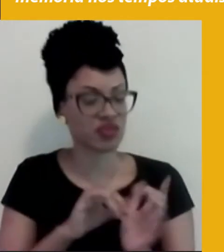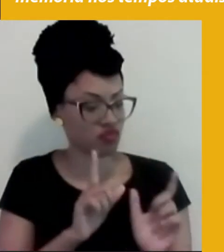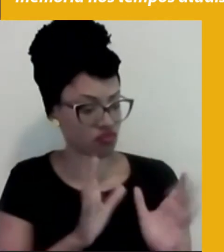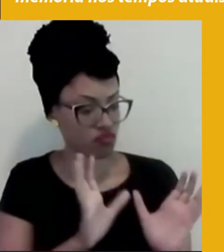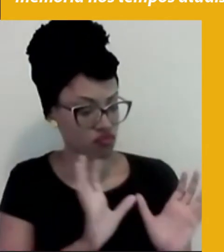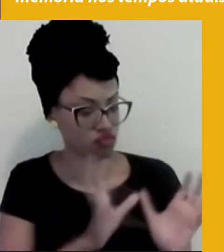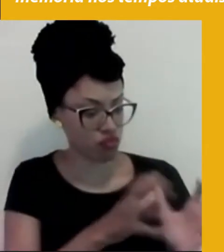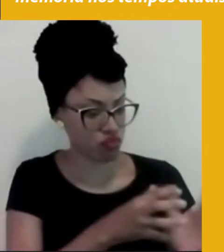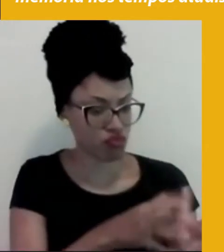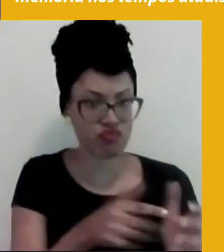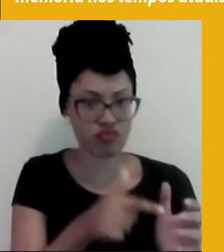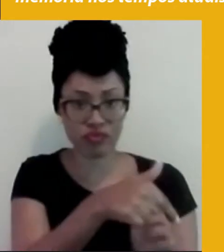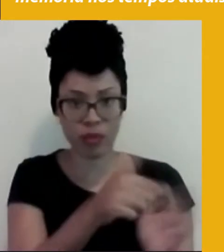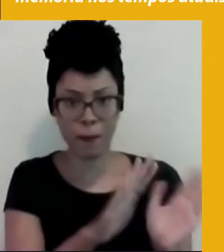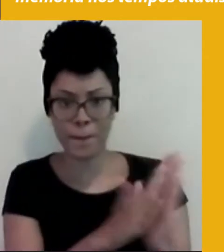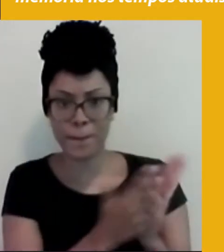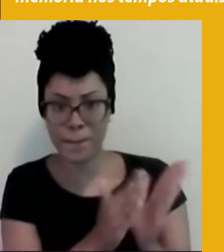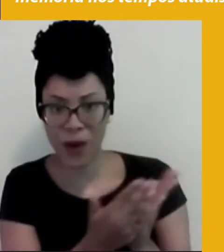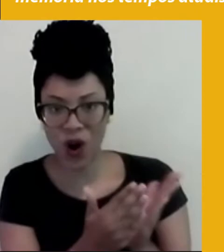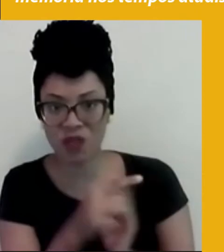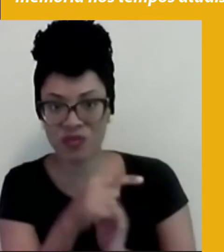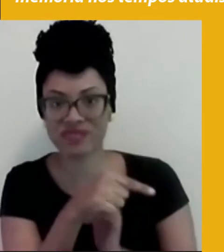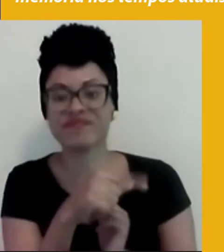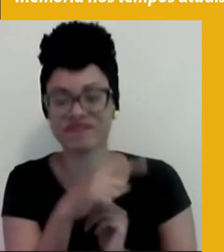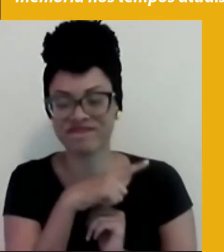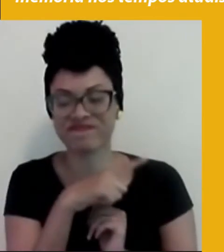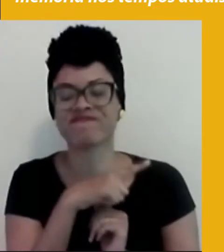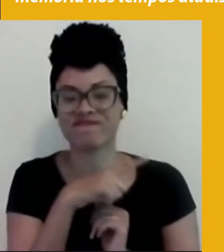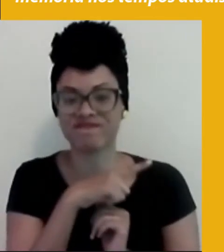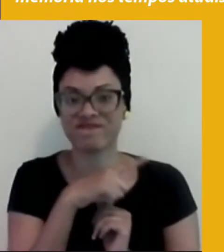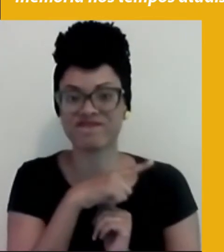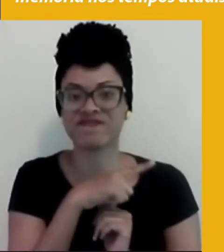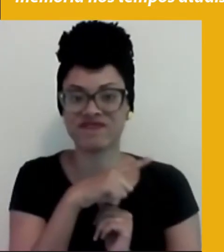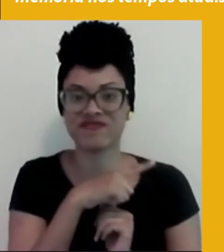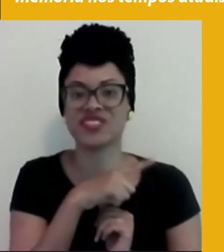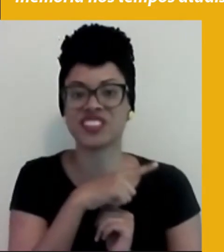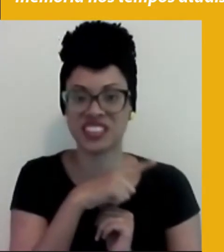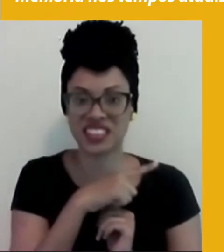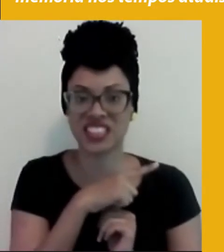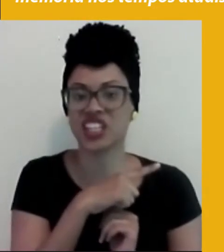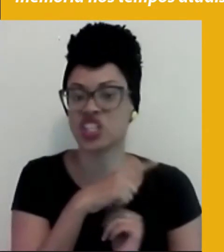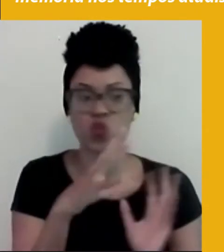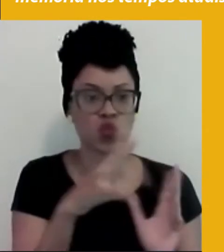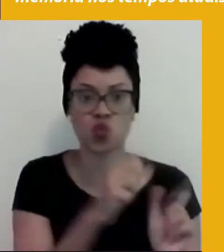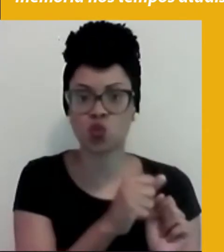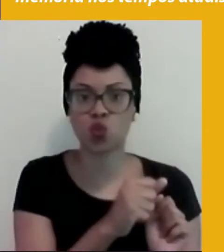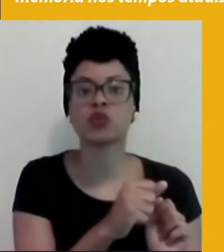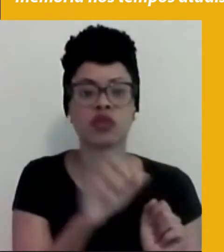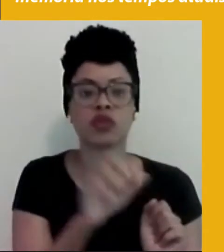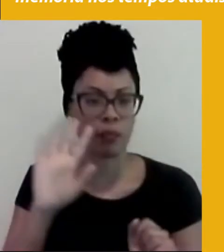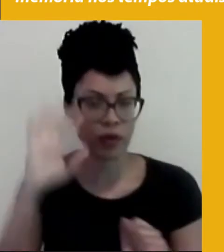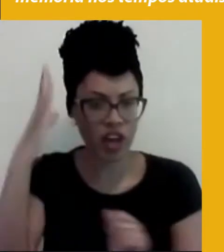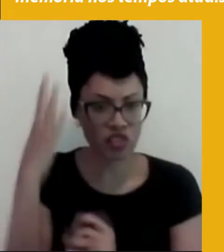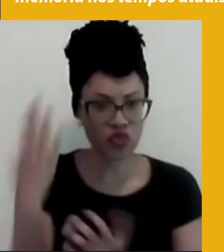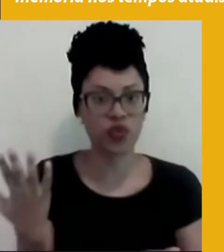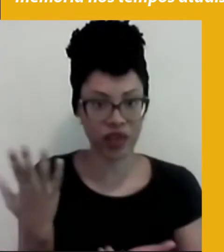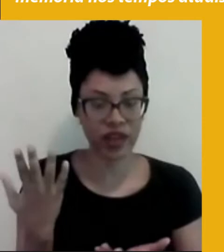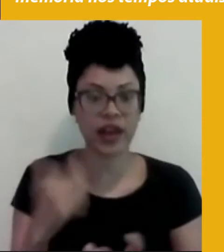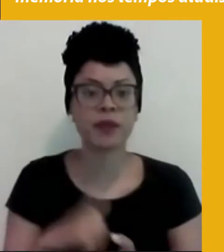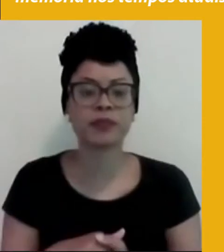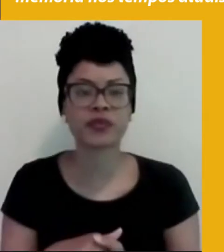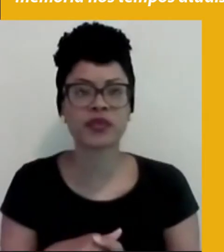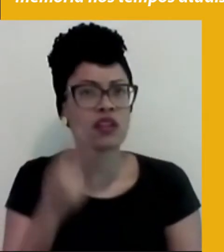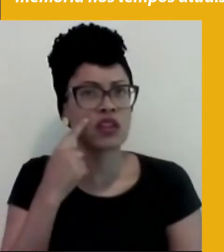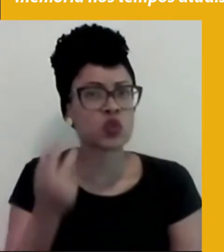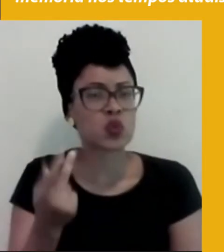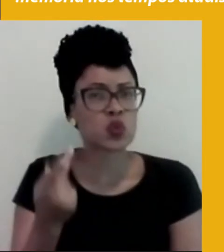Basta olhar a movimentação do movimento estudantil secundarista durante o governo Temer,